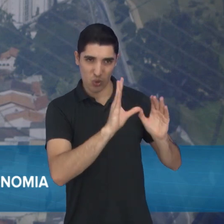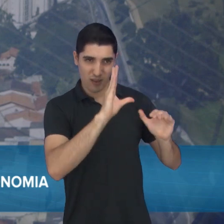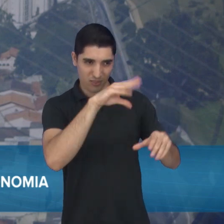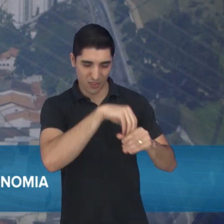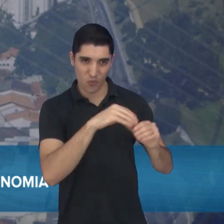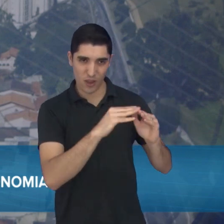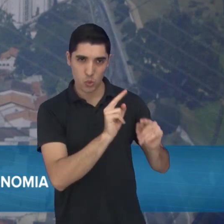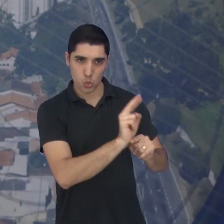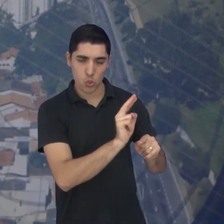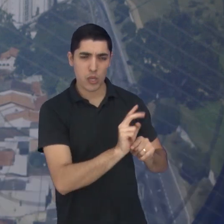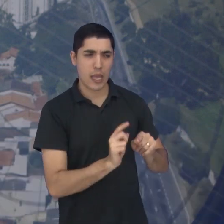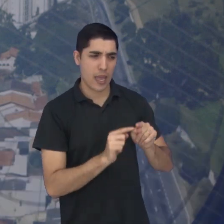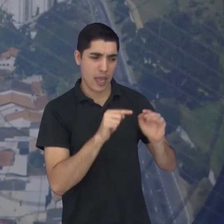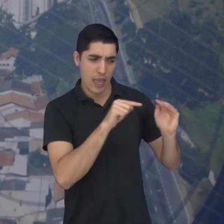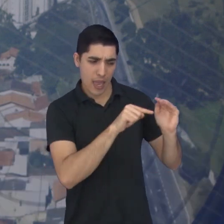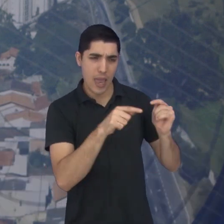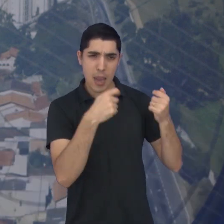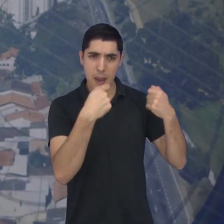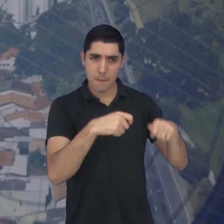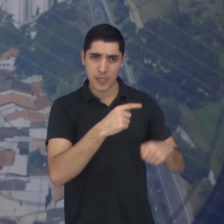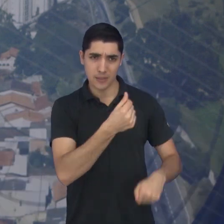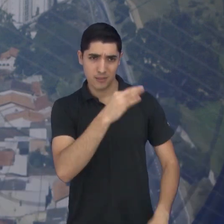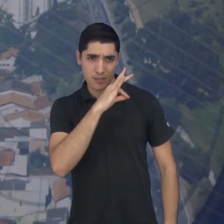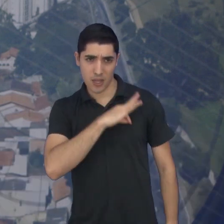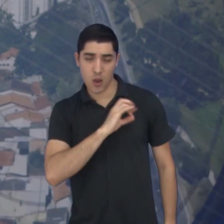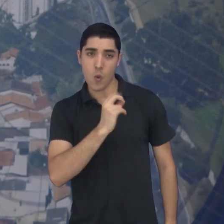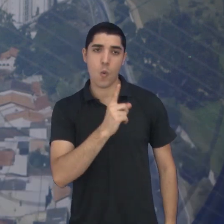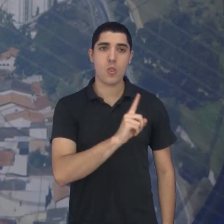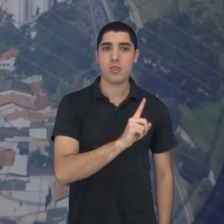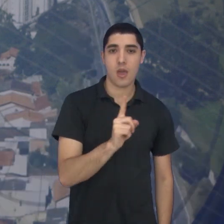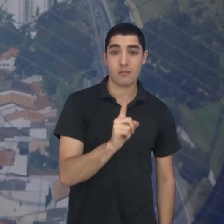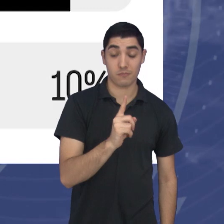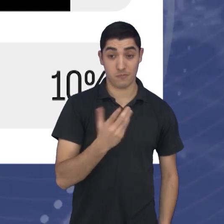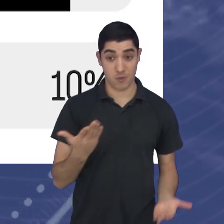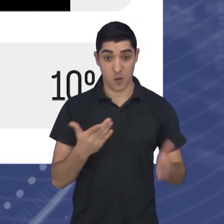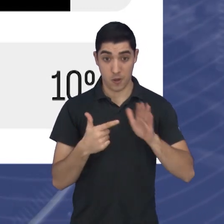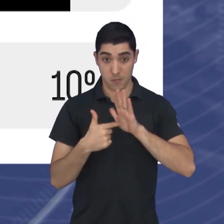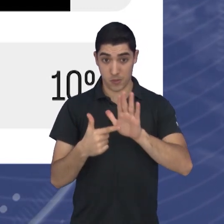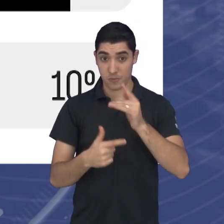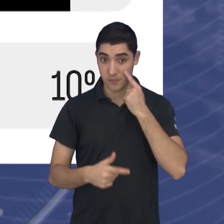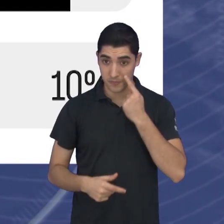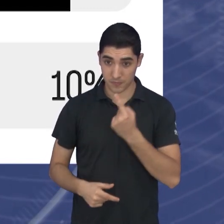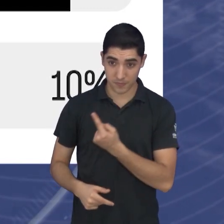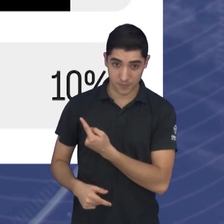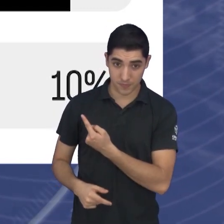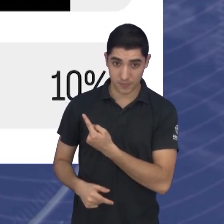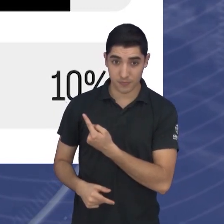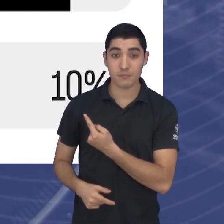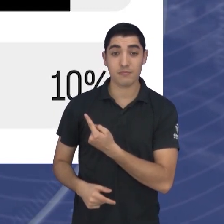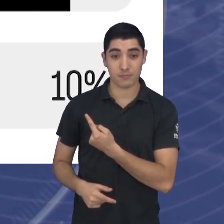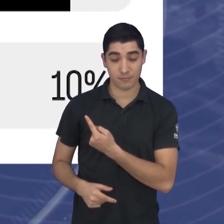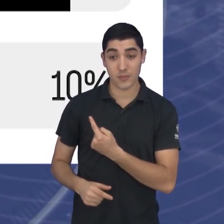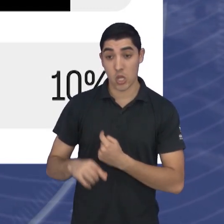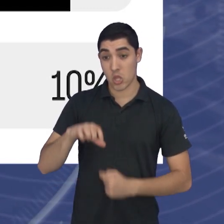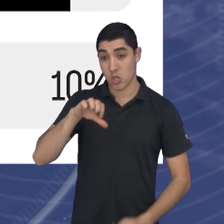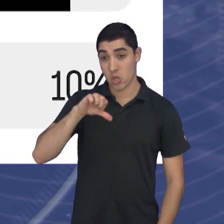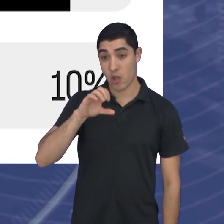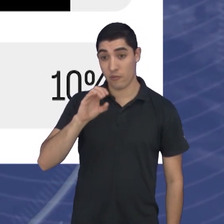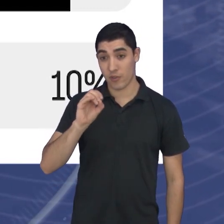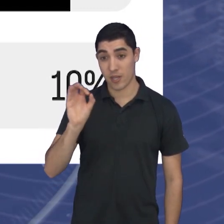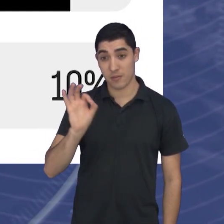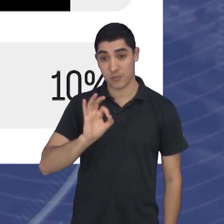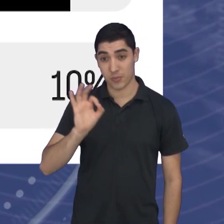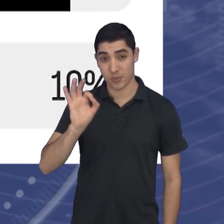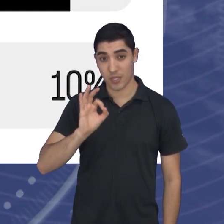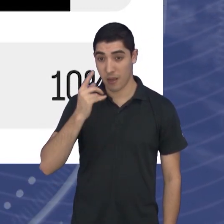elas deveriam ou não ser remuneradas. A gente vai até colocar na tela o resultado, olha só, para 90%